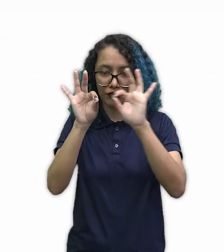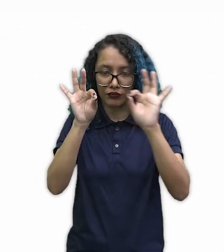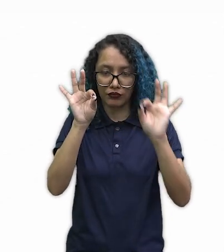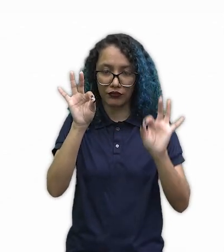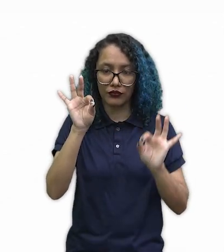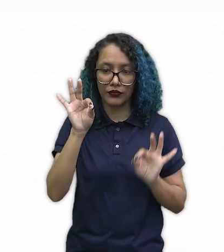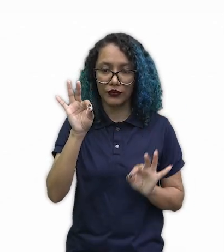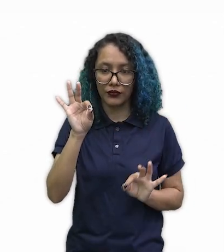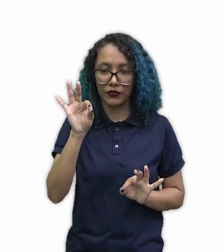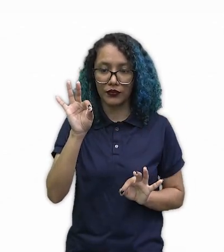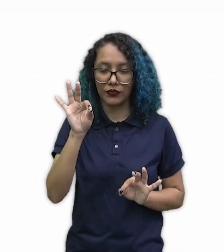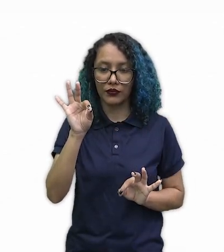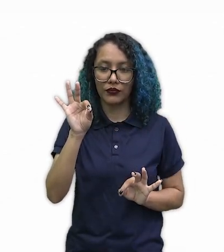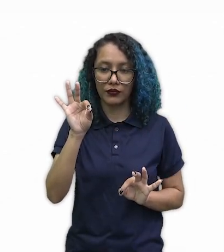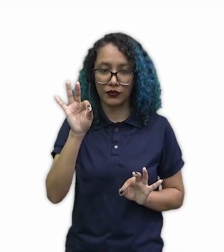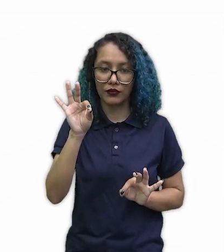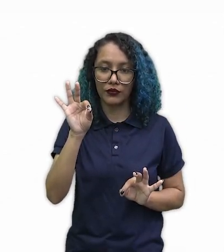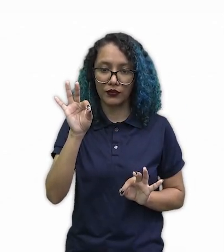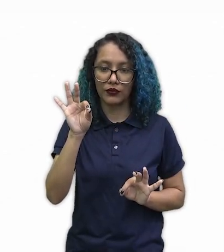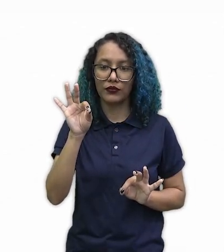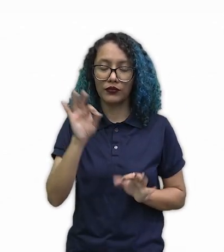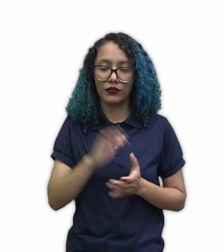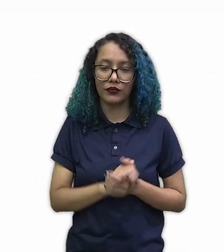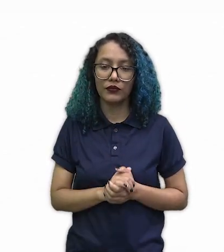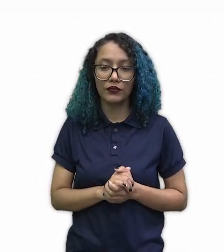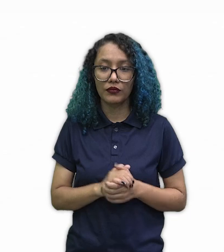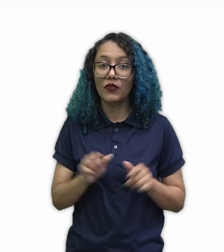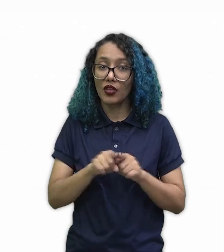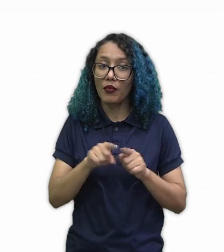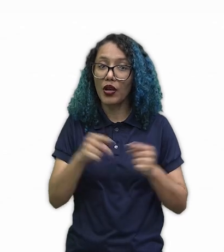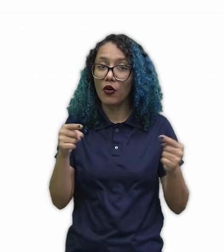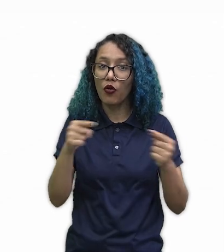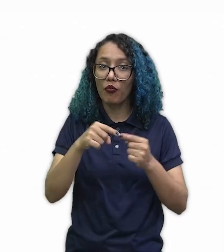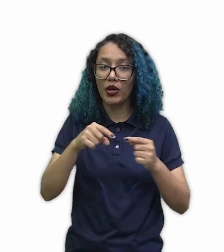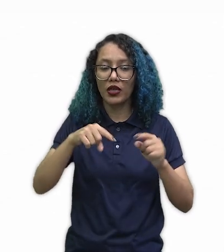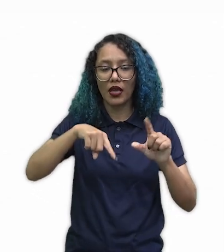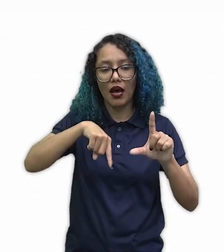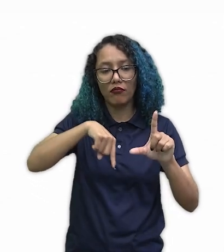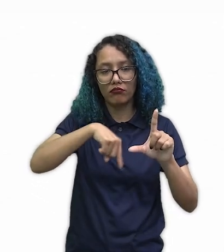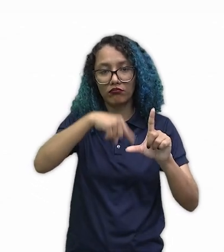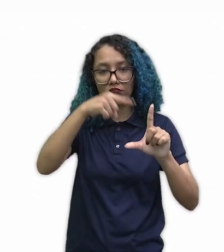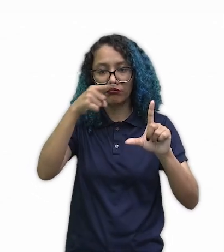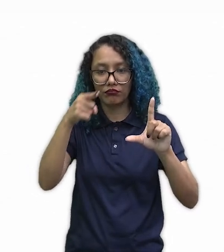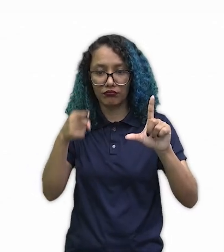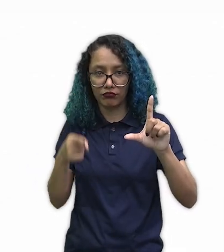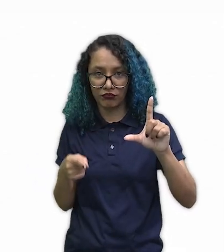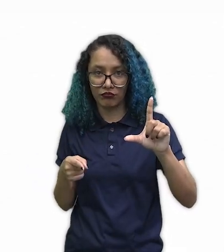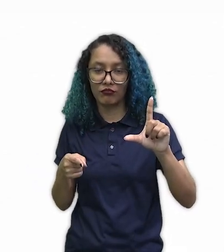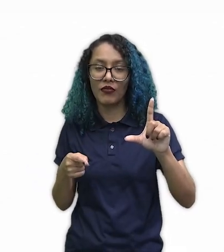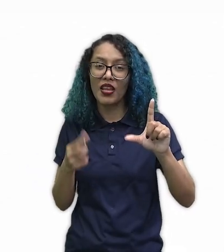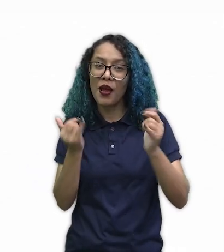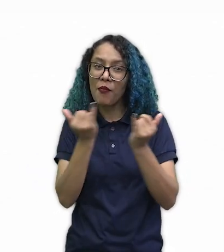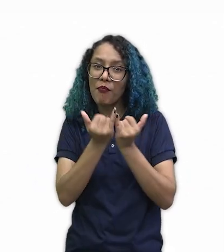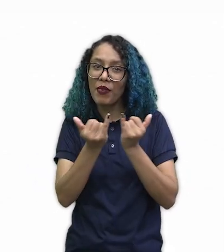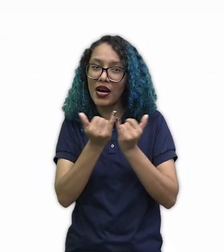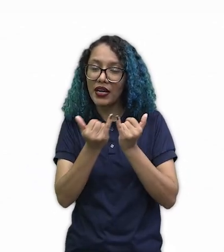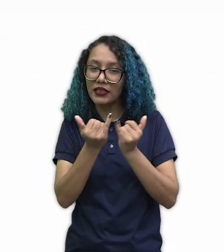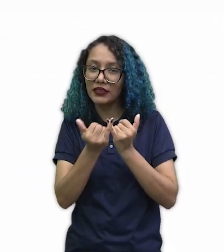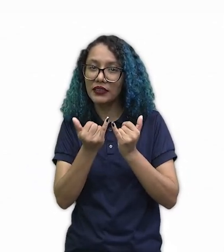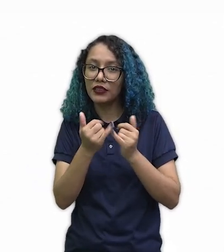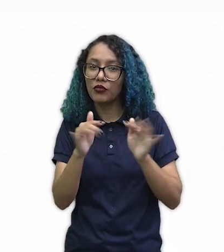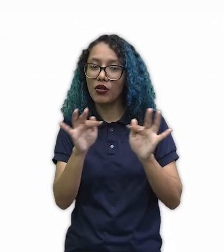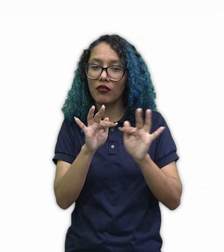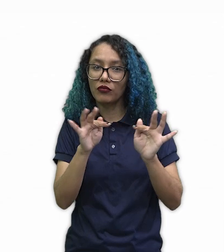aí, esse gráfico do logaritmo, ele também vai ser uma curva. Repare que esse gráfico ele é um pouco parecido com o da